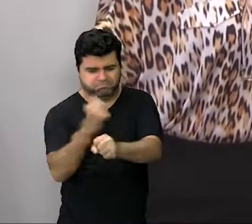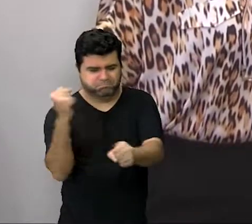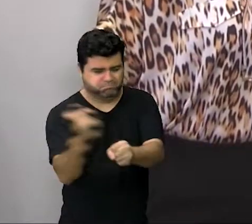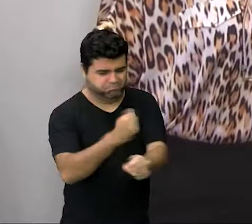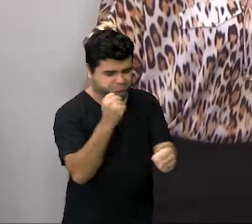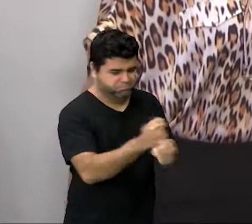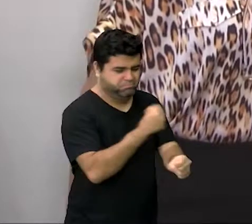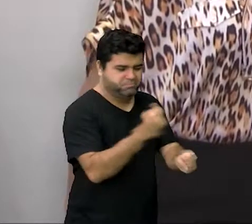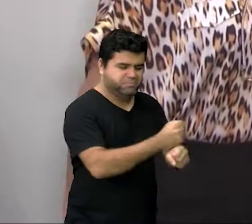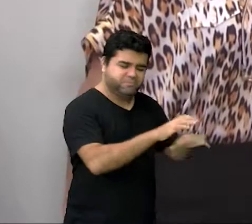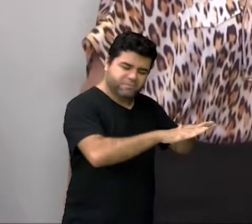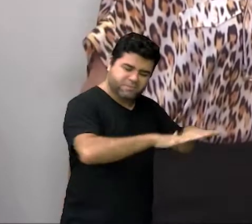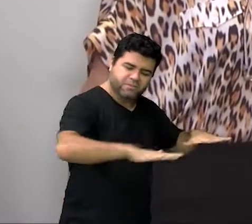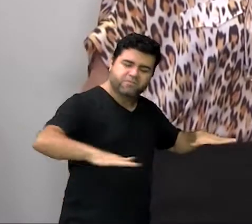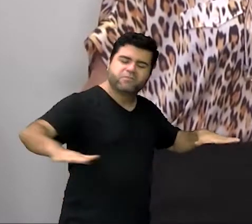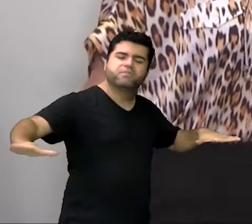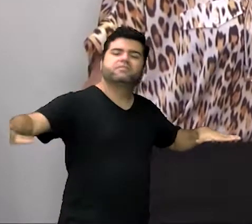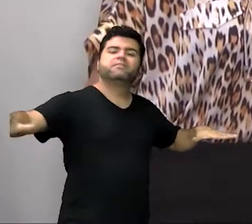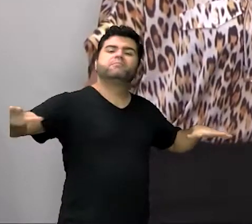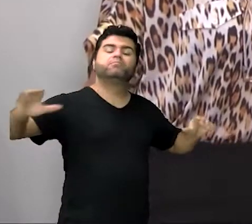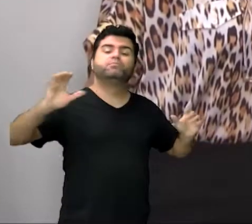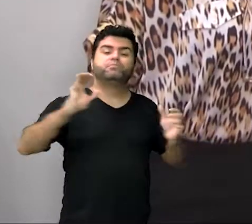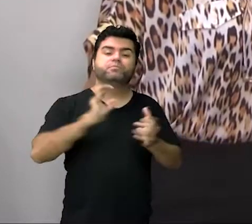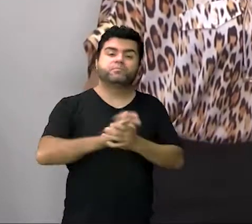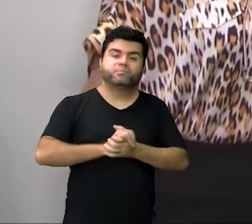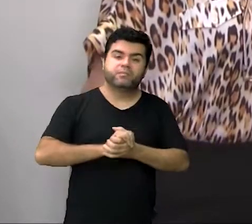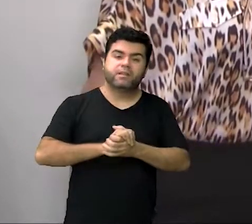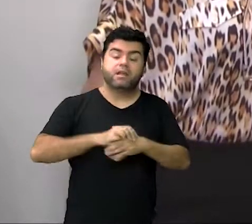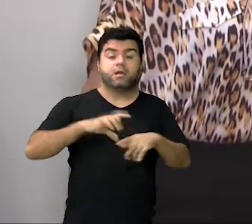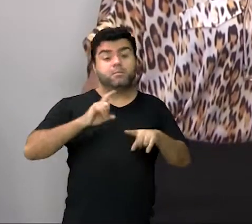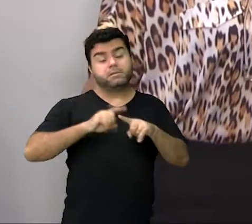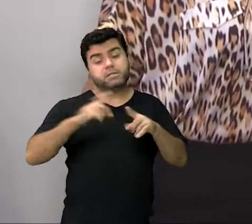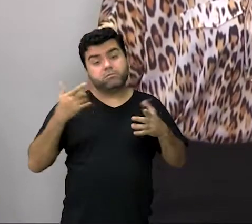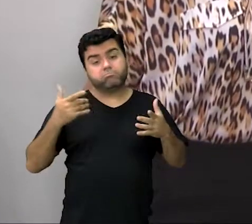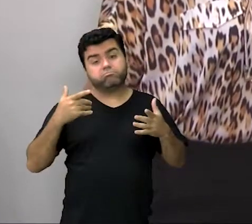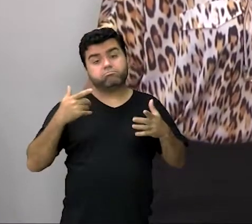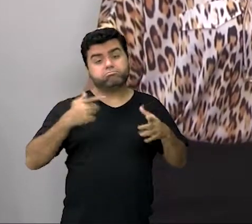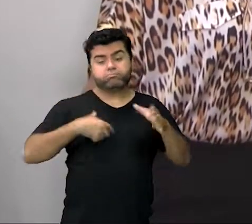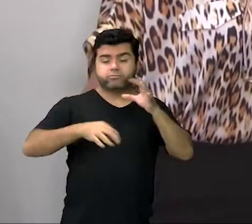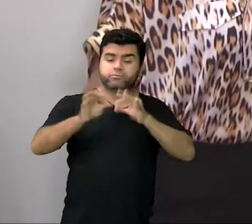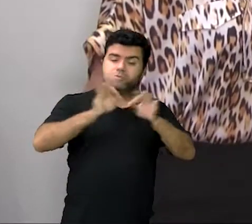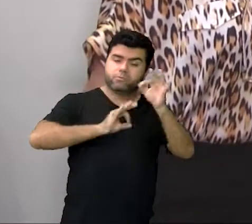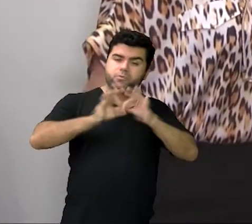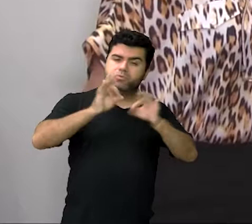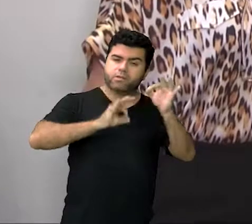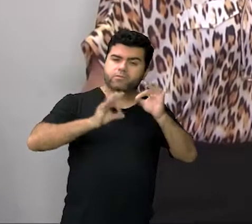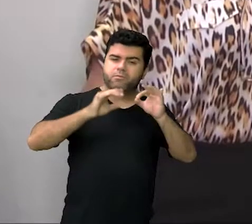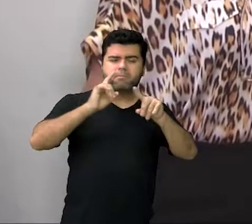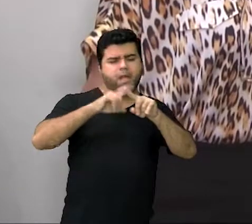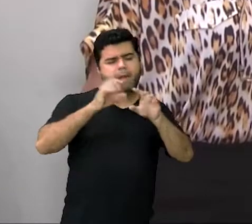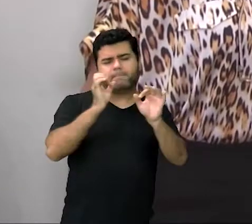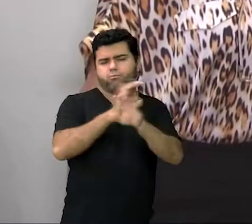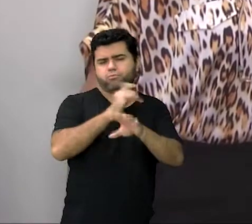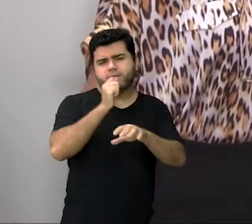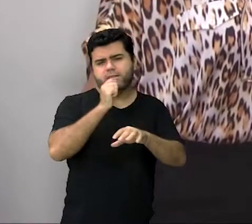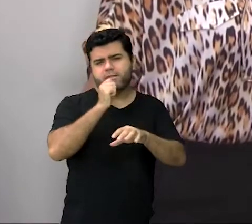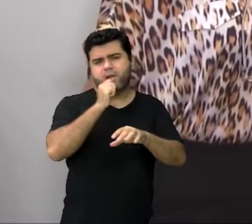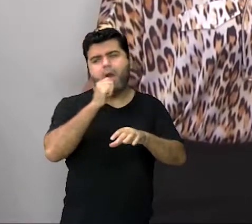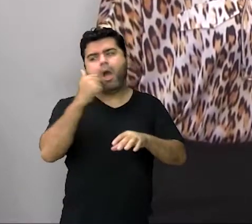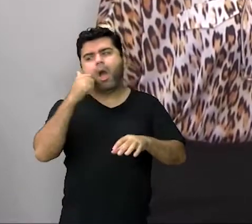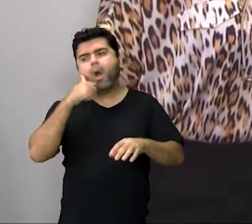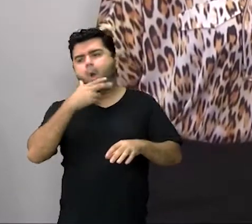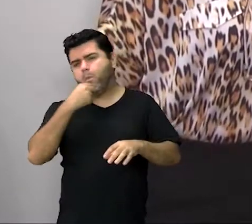a calçada lá. Mas eu tô aí com o projeto, mas ainda não está pronto. Meu irmão que está